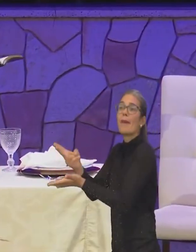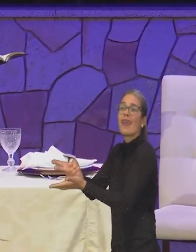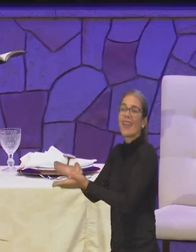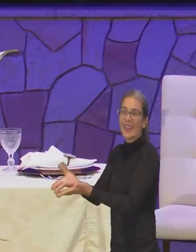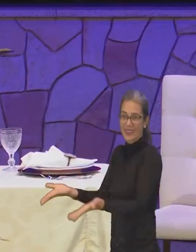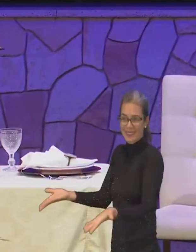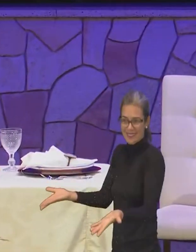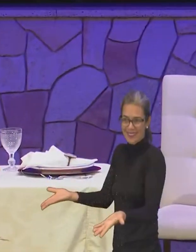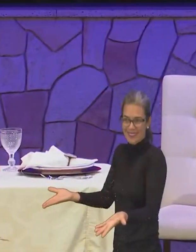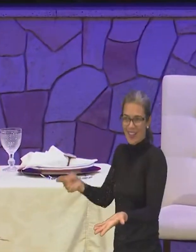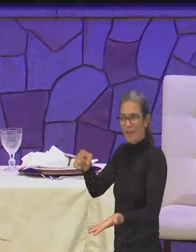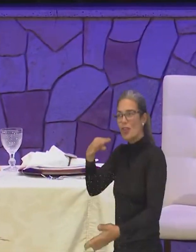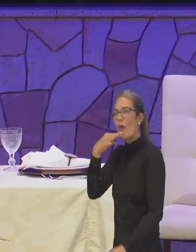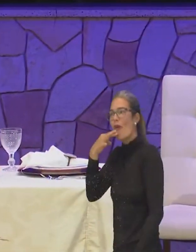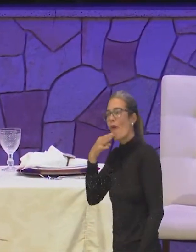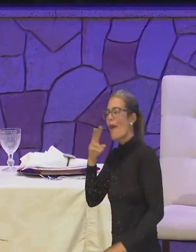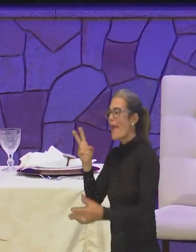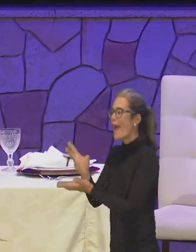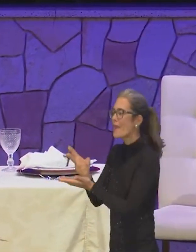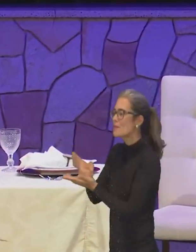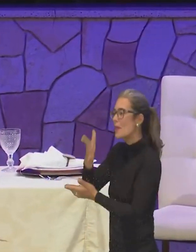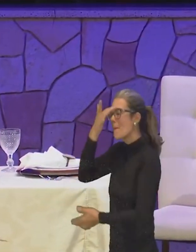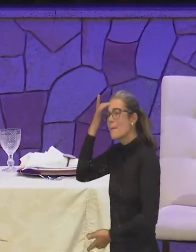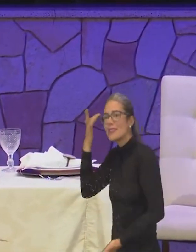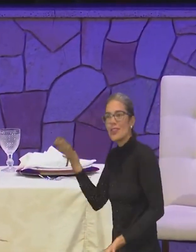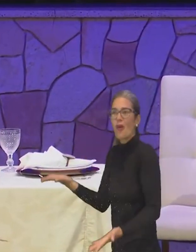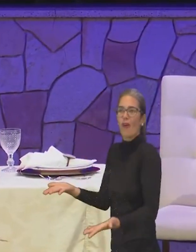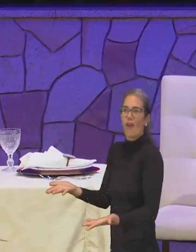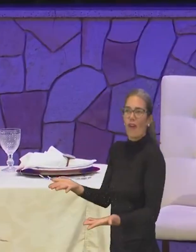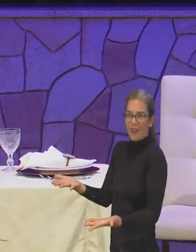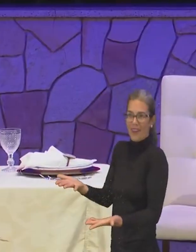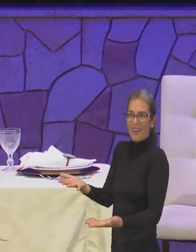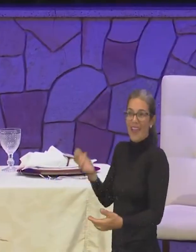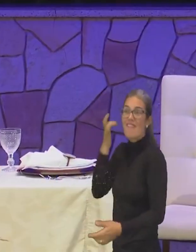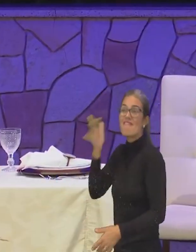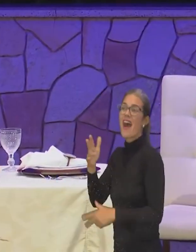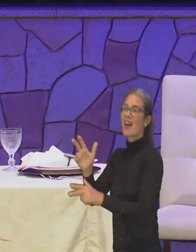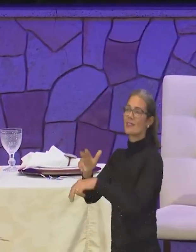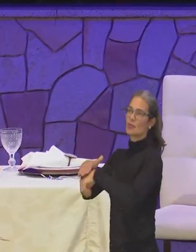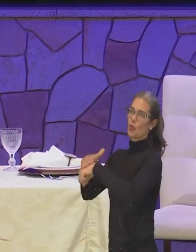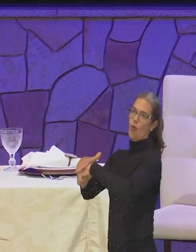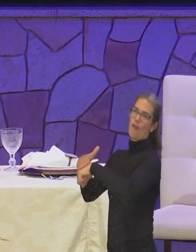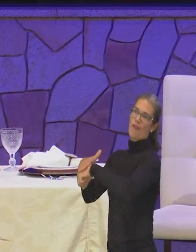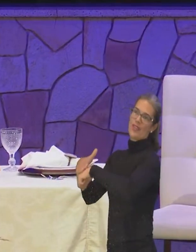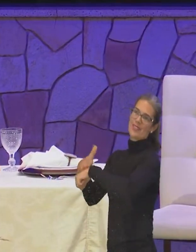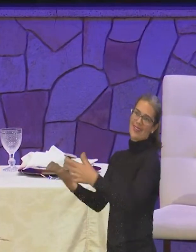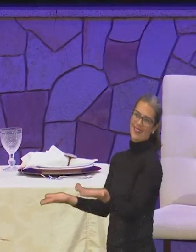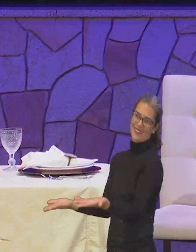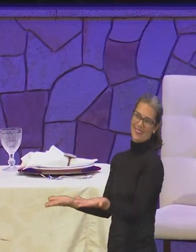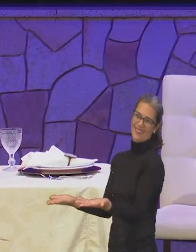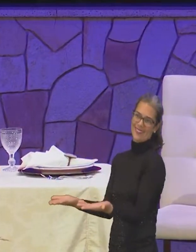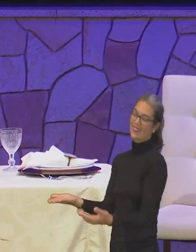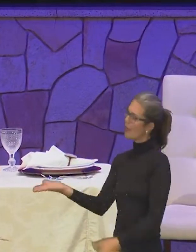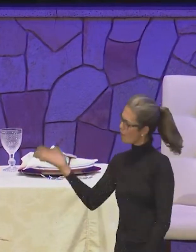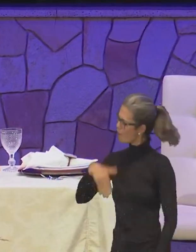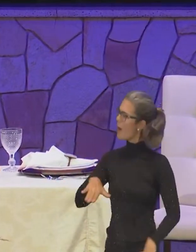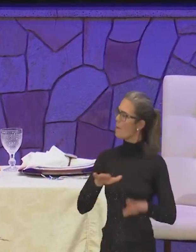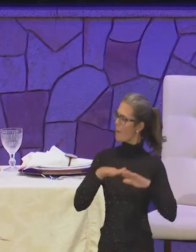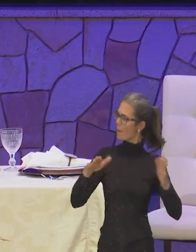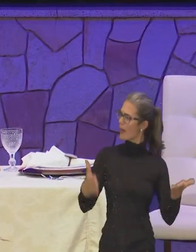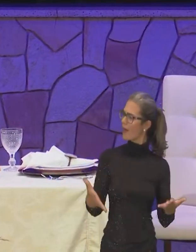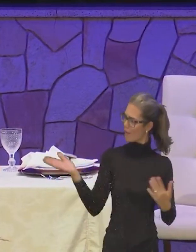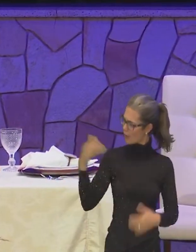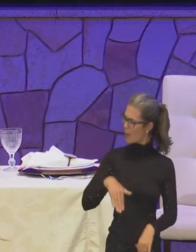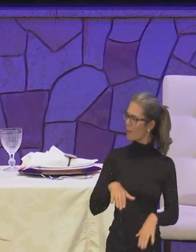posta e poder falar que ali, na sua casa, o centro da sua mesa não é o cardápio de Natal,